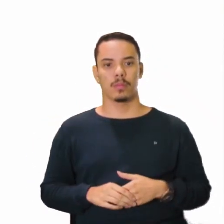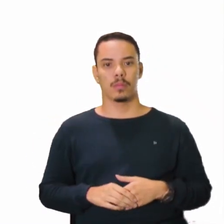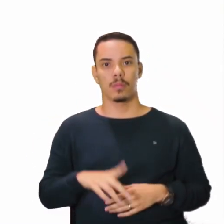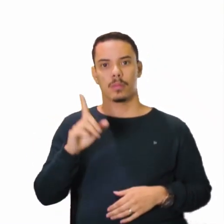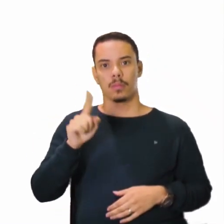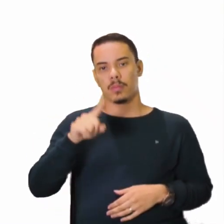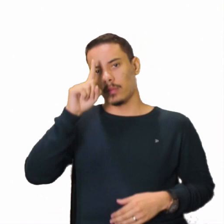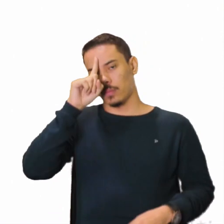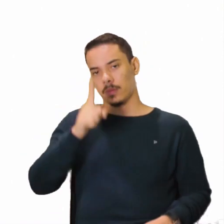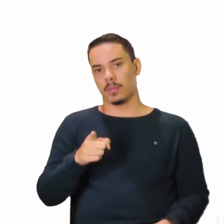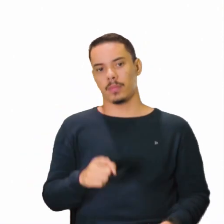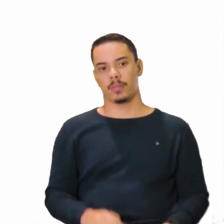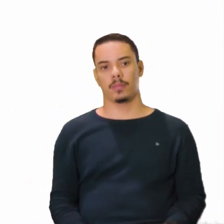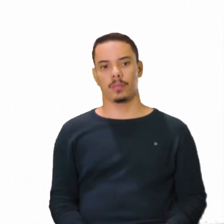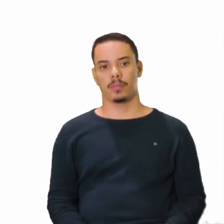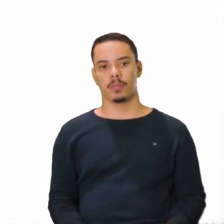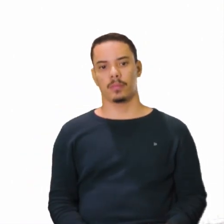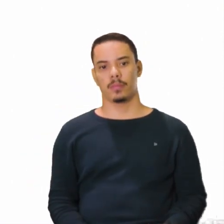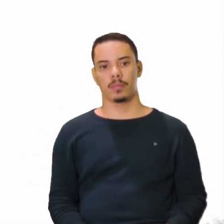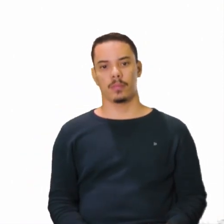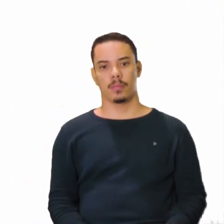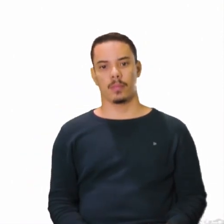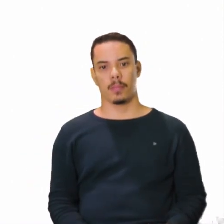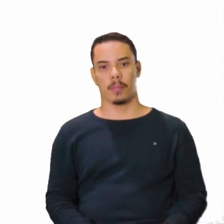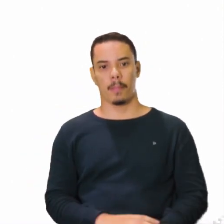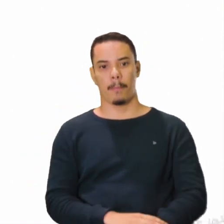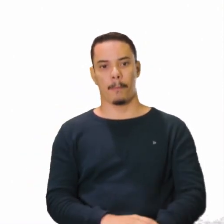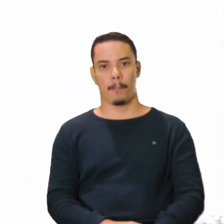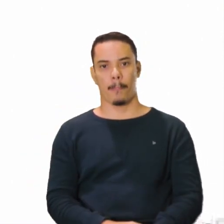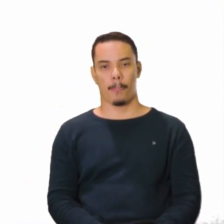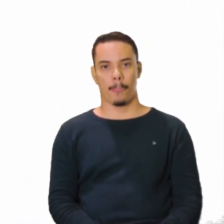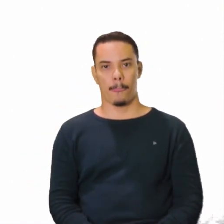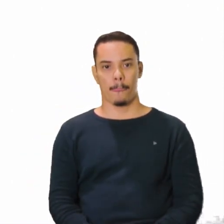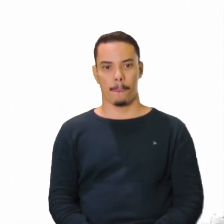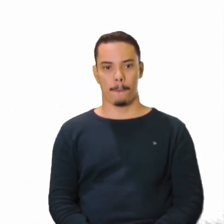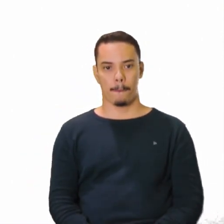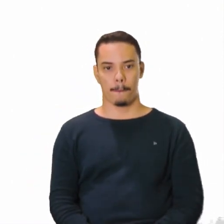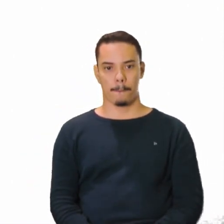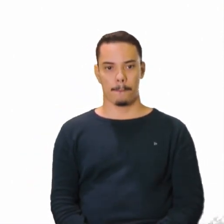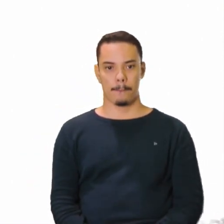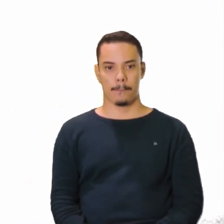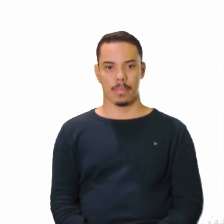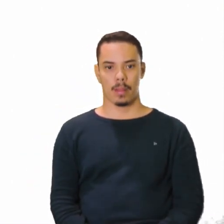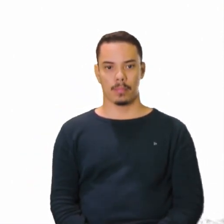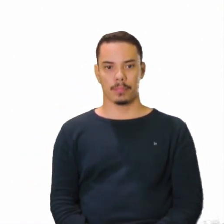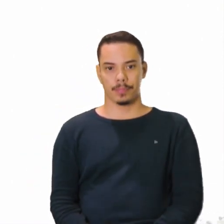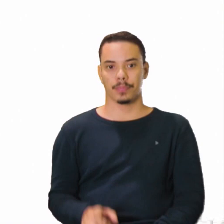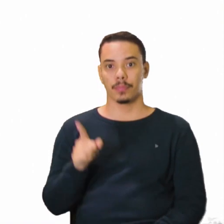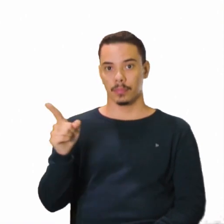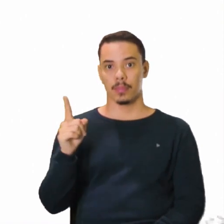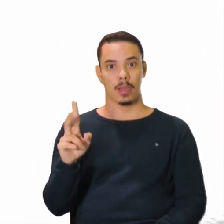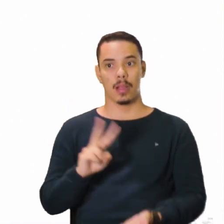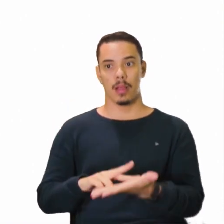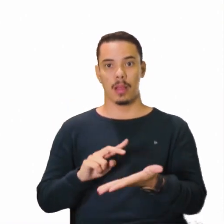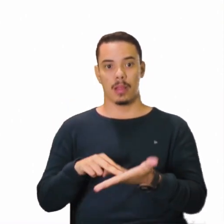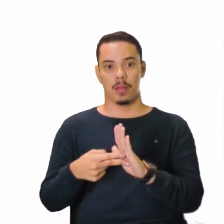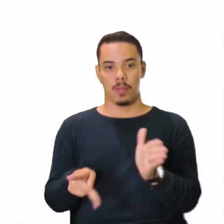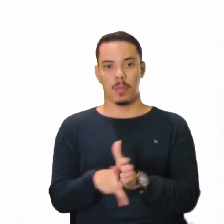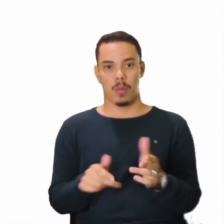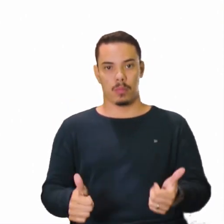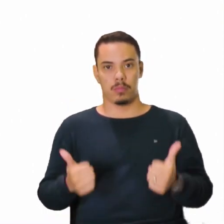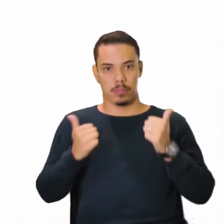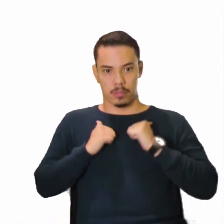né? Leia, Ana, o livro, certo? Olha o sujeito aqui no meio, sendo aí imperado pelo